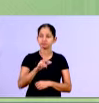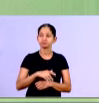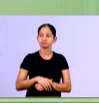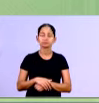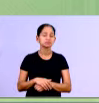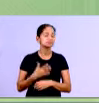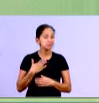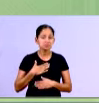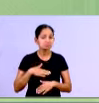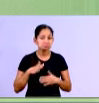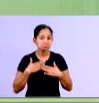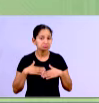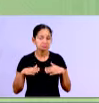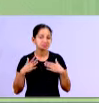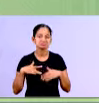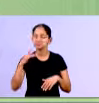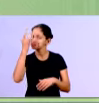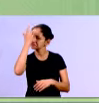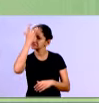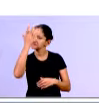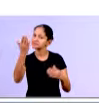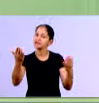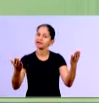Muito tranquilo. Muito fácil.